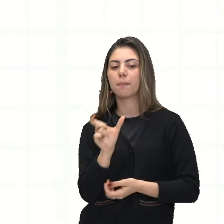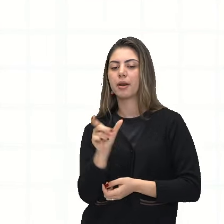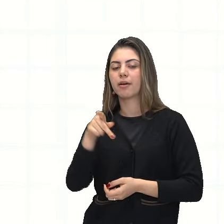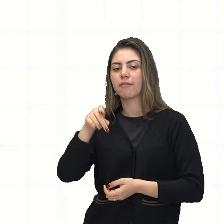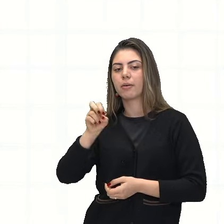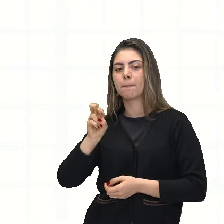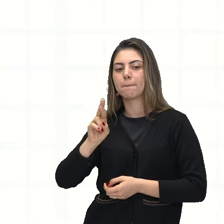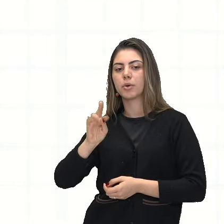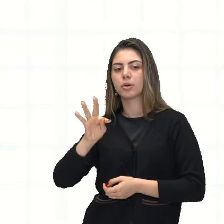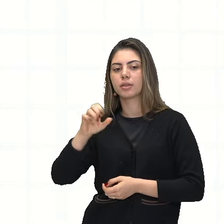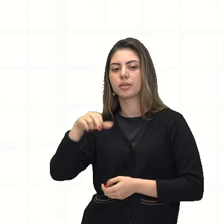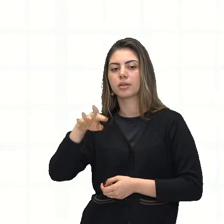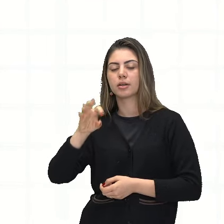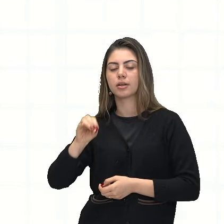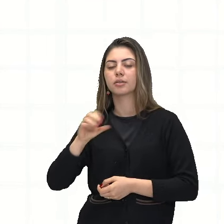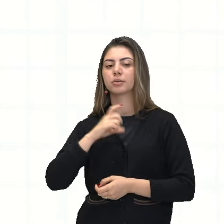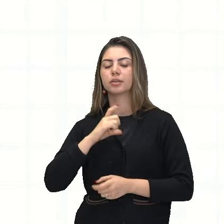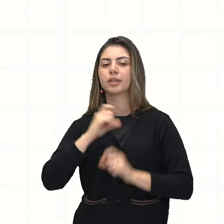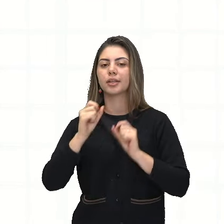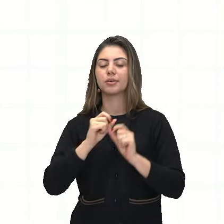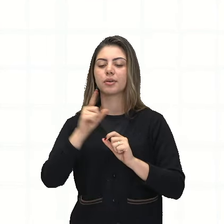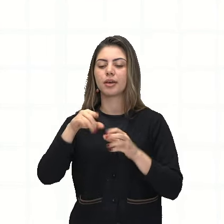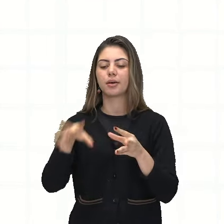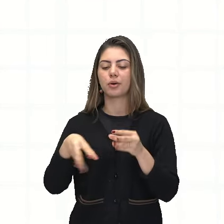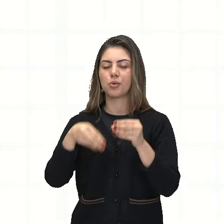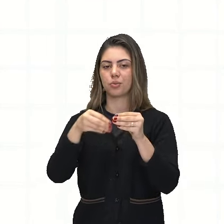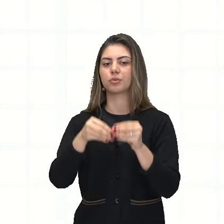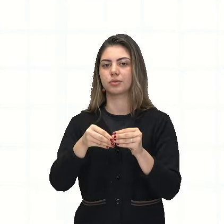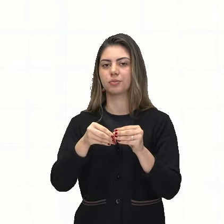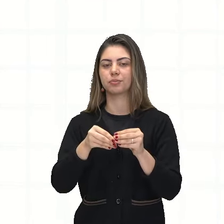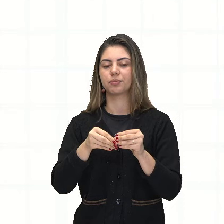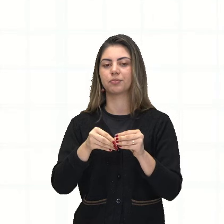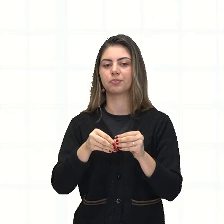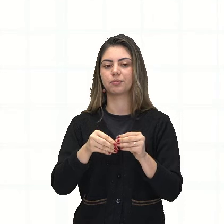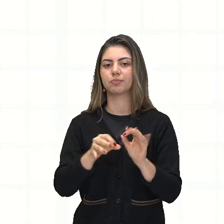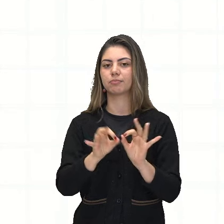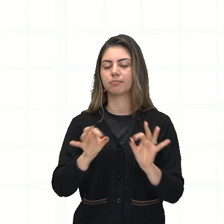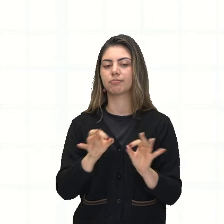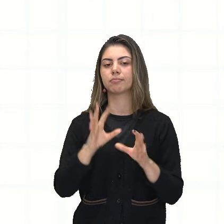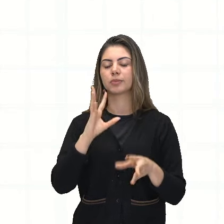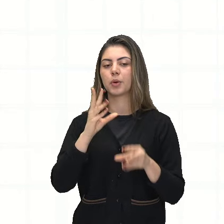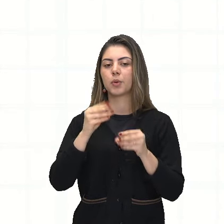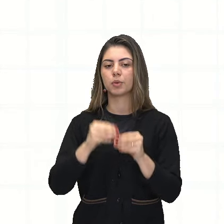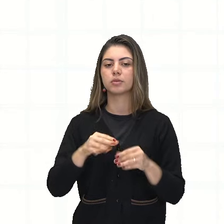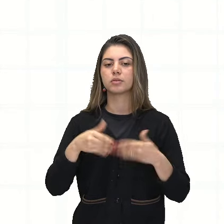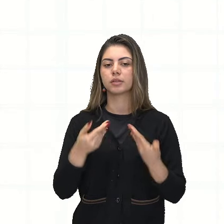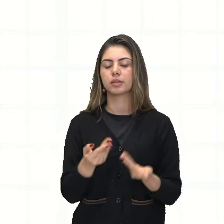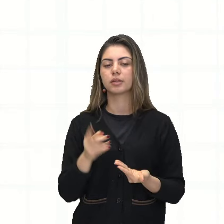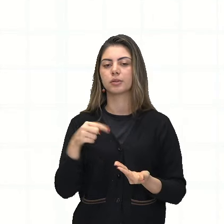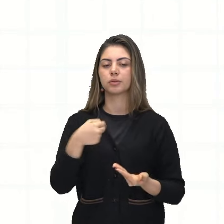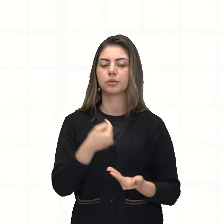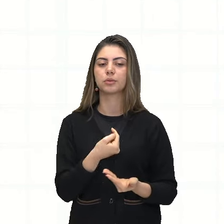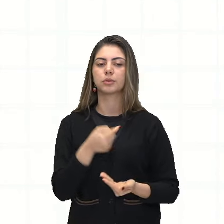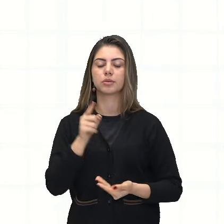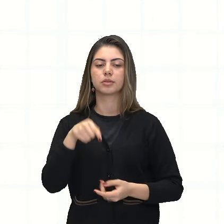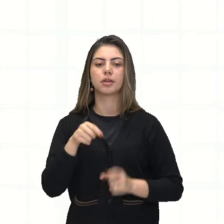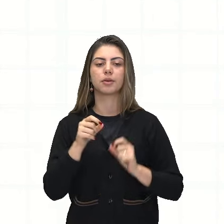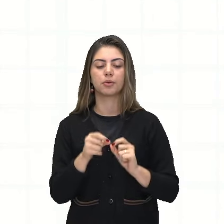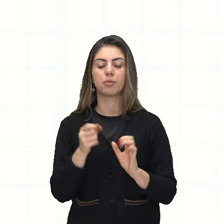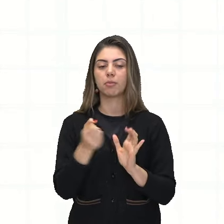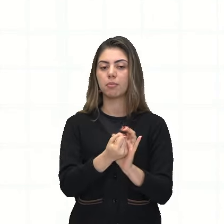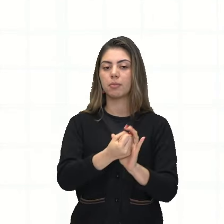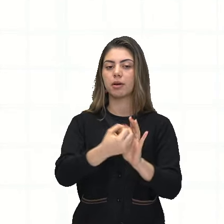aqui traz essa carga semântica de conclusão. Então, nós chamamos de um